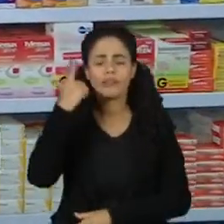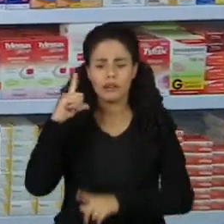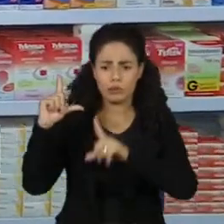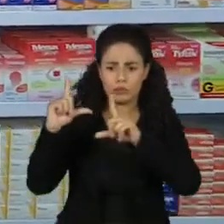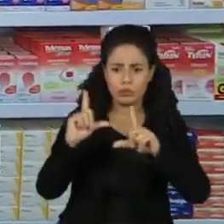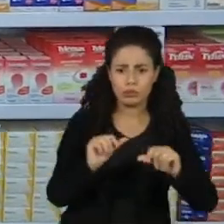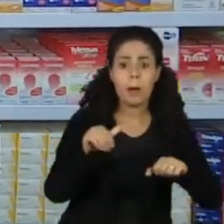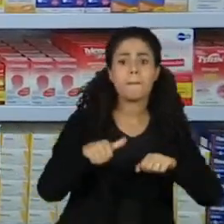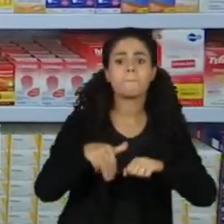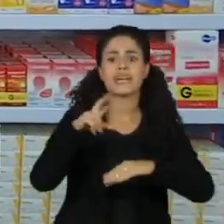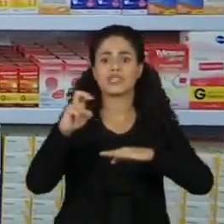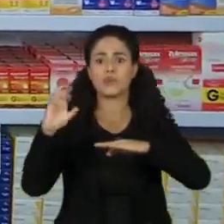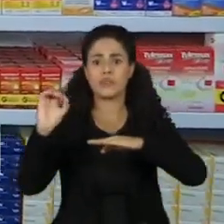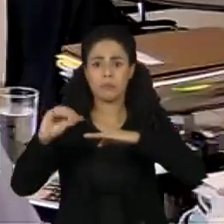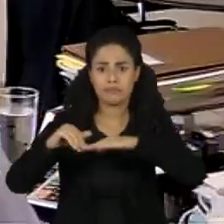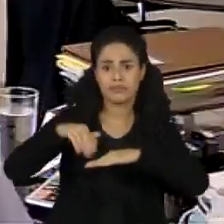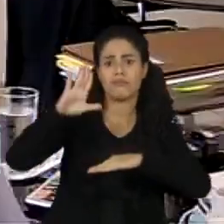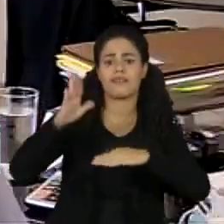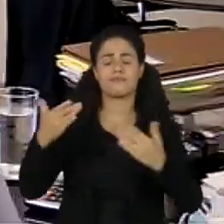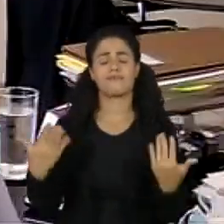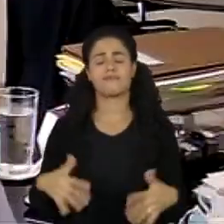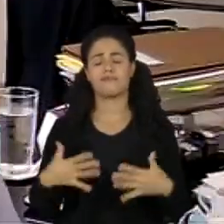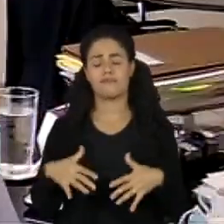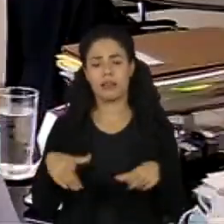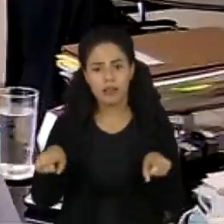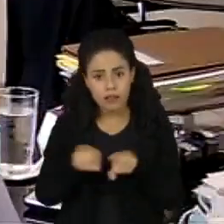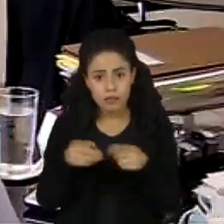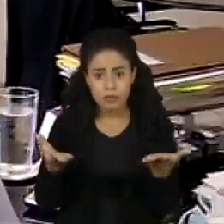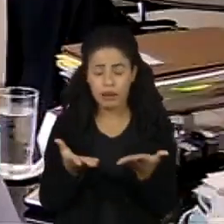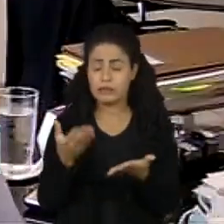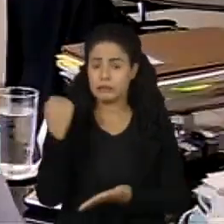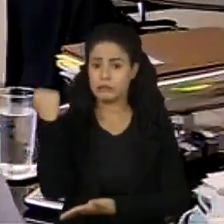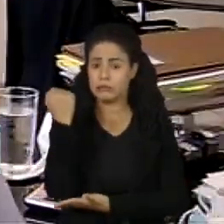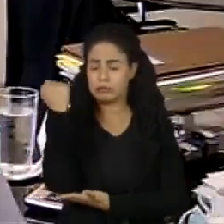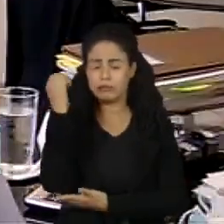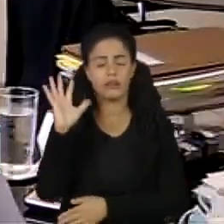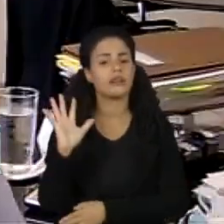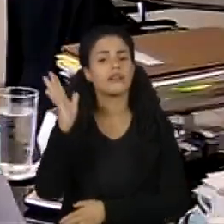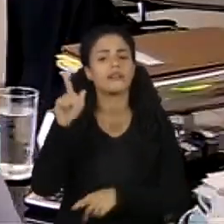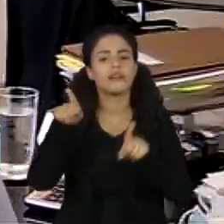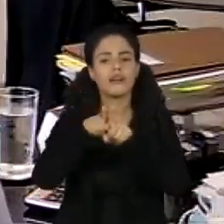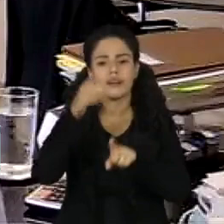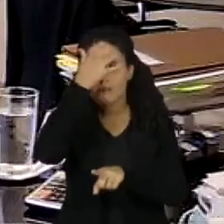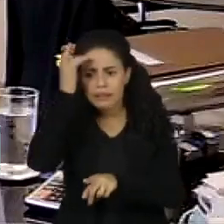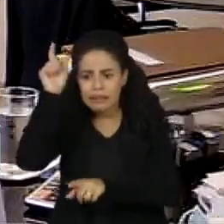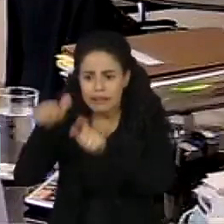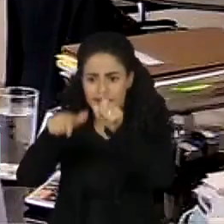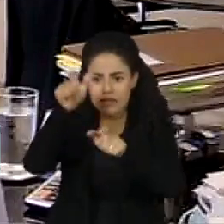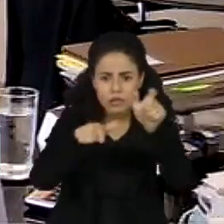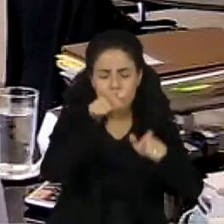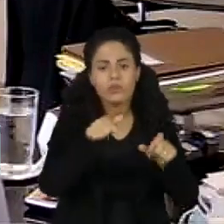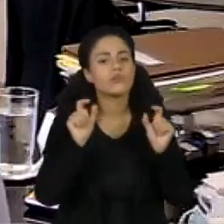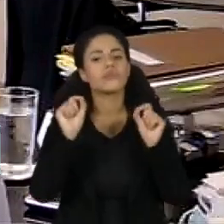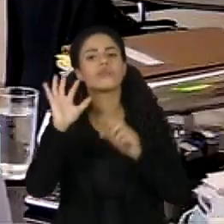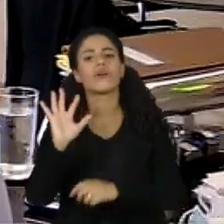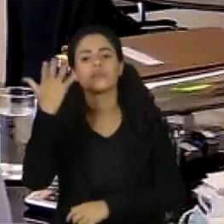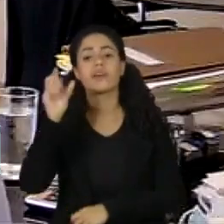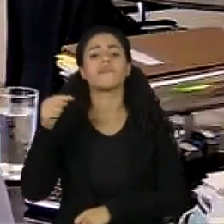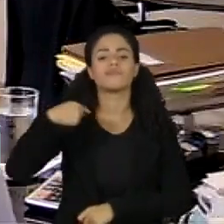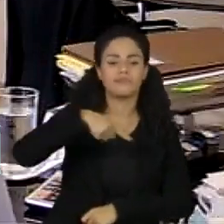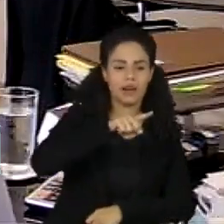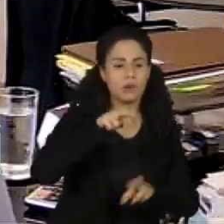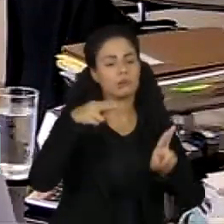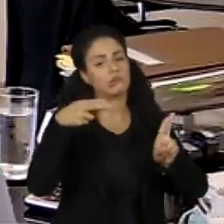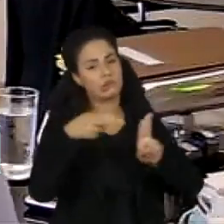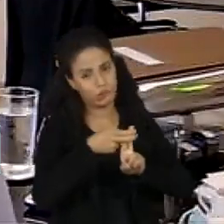da metade o seu poder de atendimento. E com esse agravamento, com certeza as pessoas vão ter que ir para o SUS,